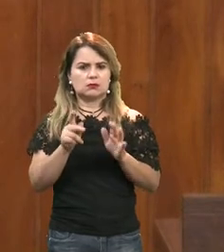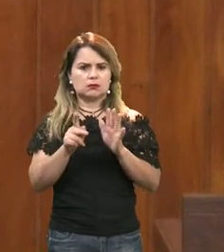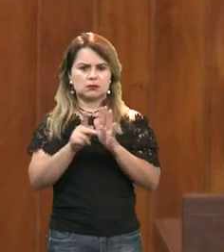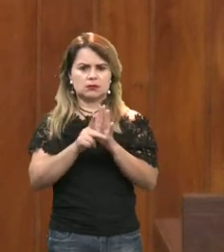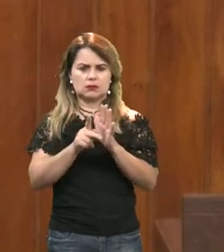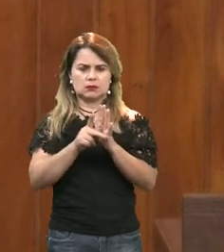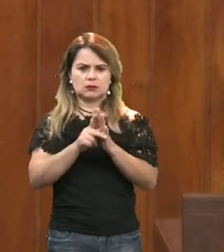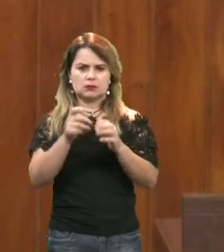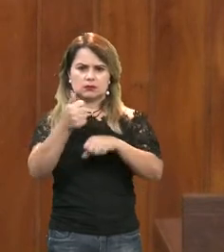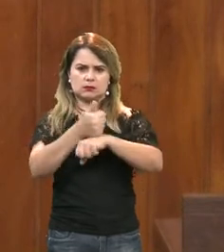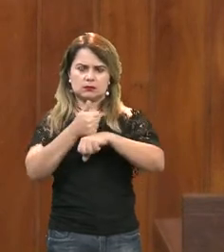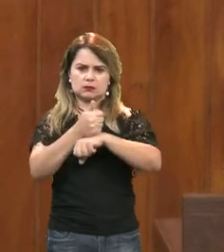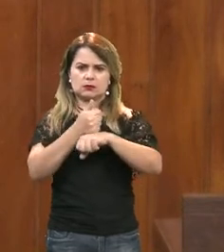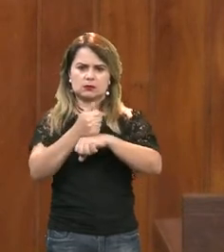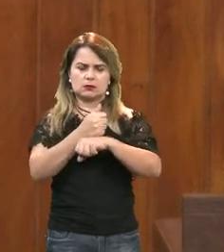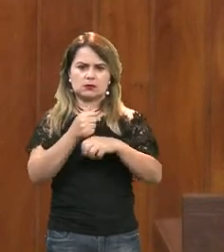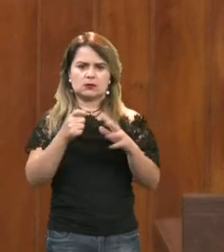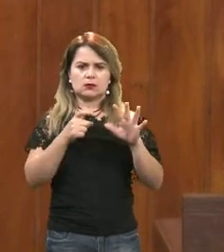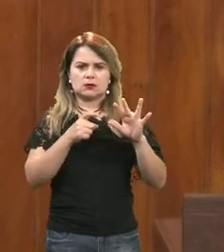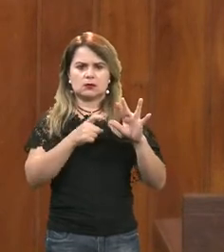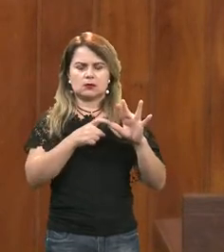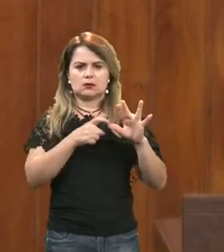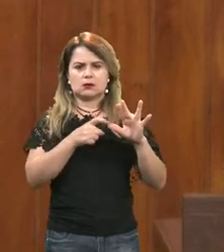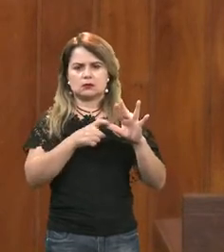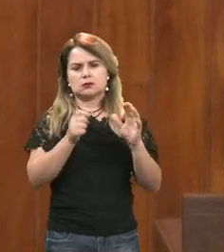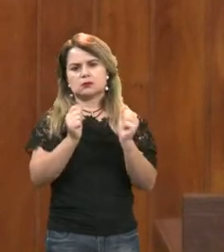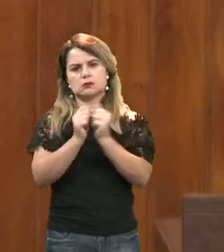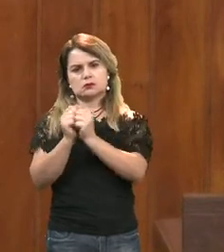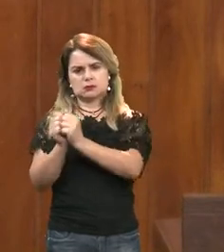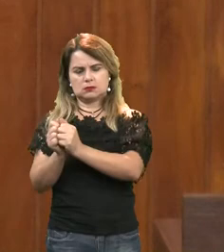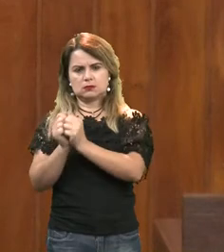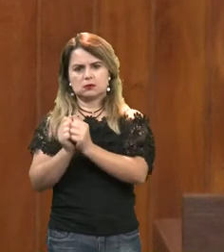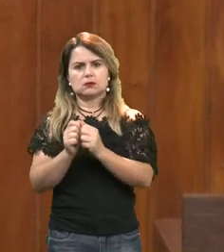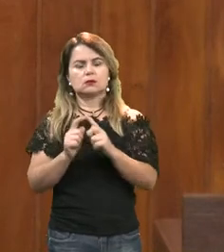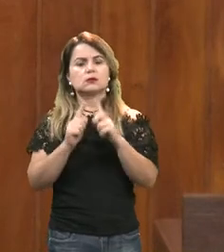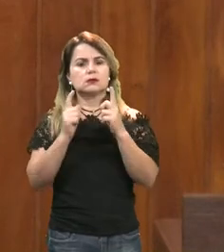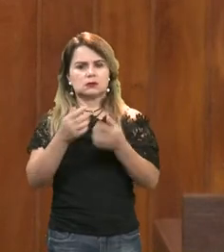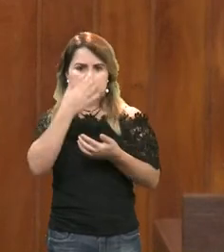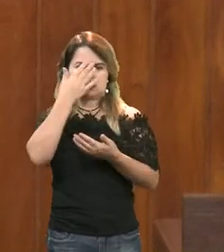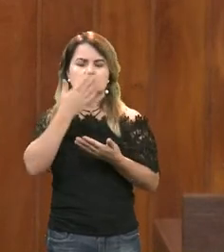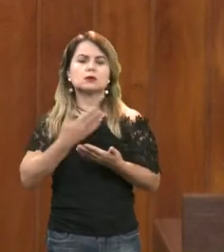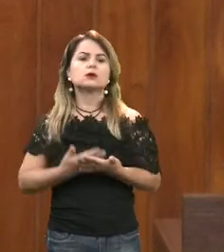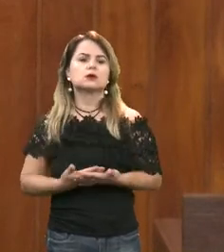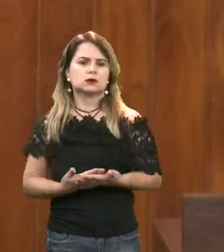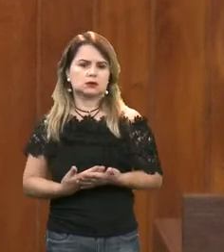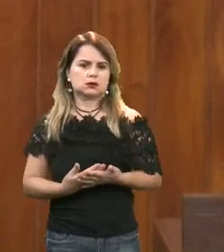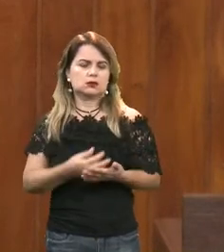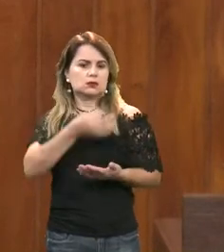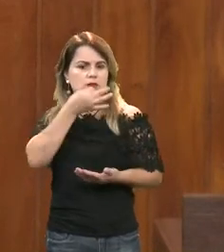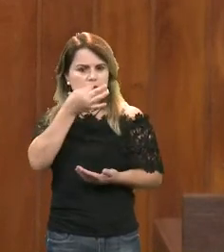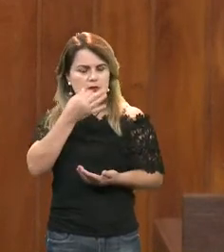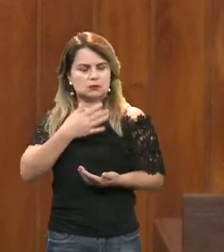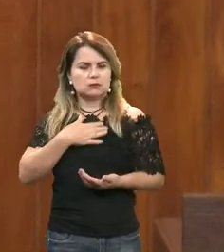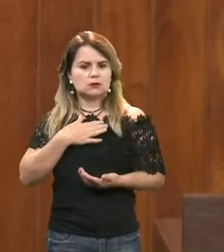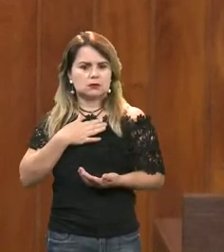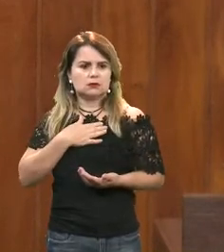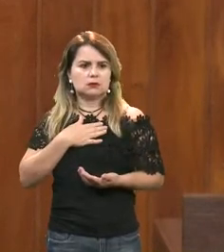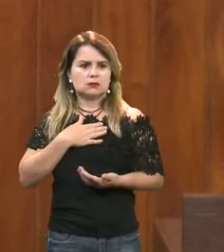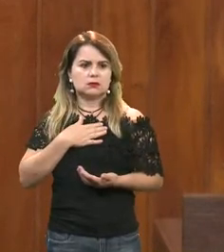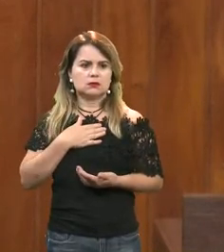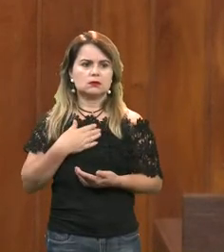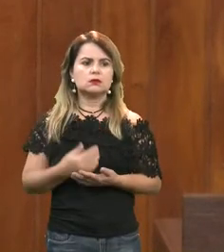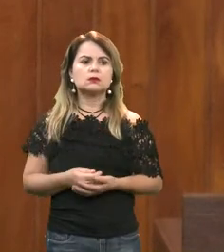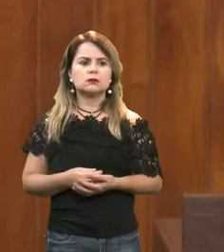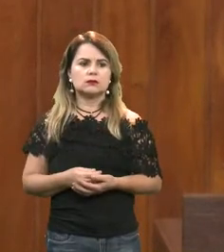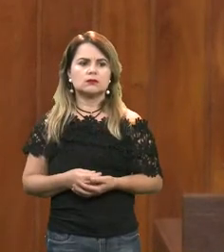doença e o produtor canábico com um vínculo, mas isso é como eu disse, é o que eu acredito, eu não posso aplicar o que eu acredito. Eu tenho que aplicar a